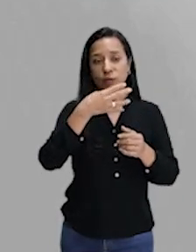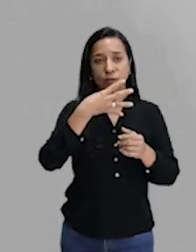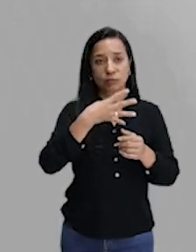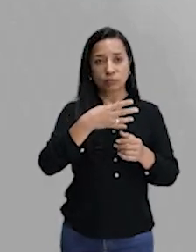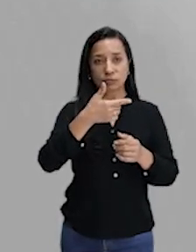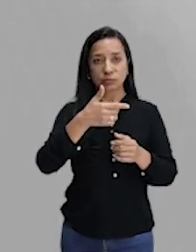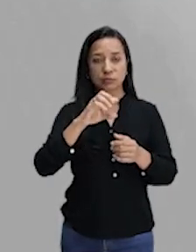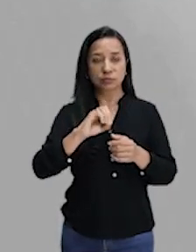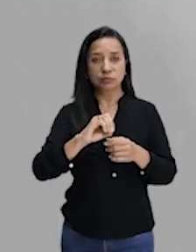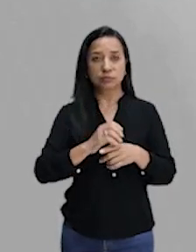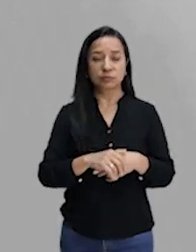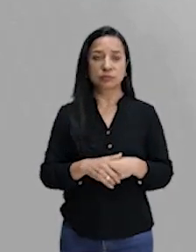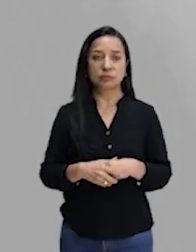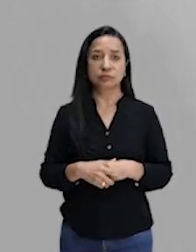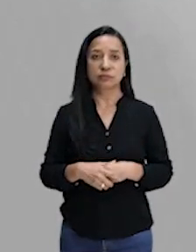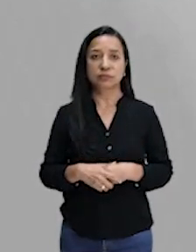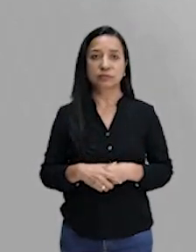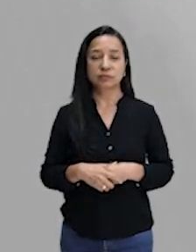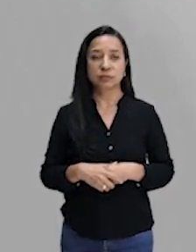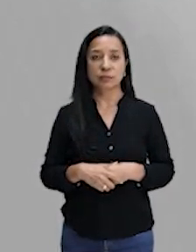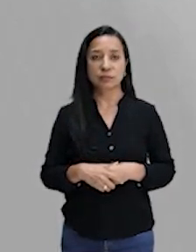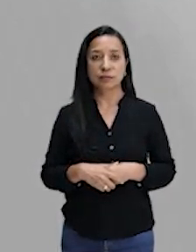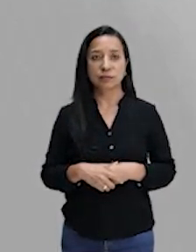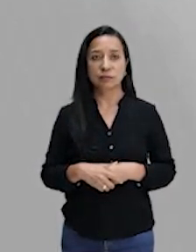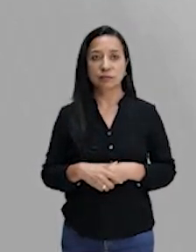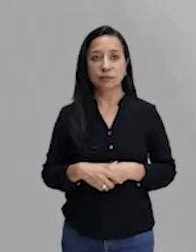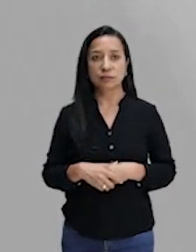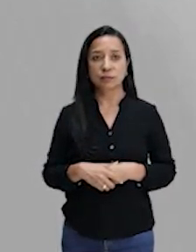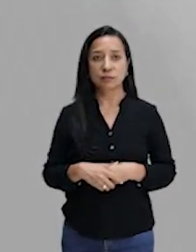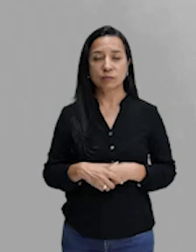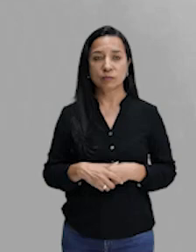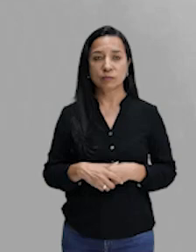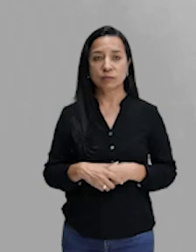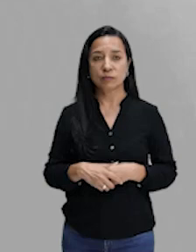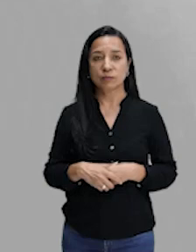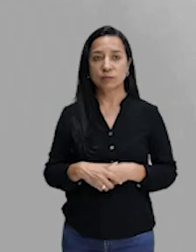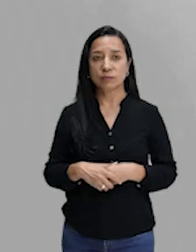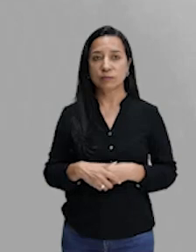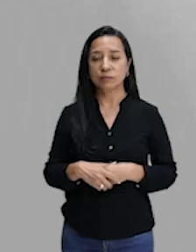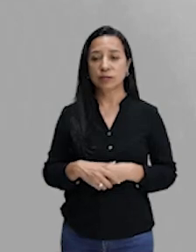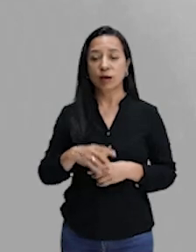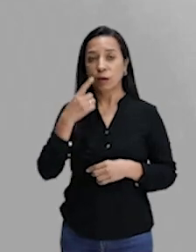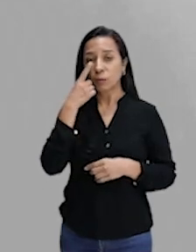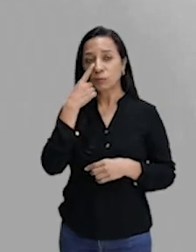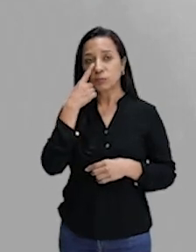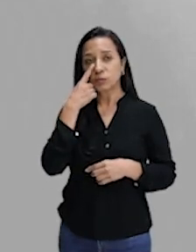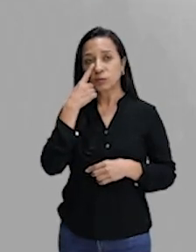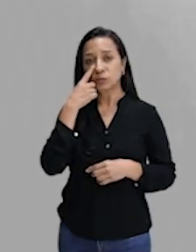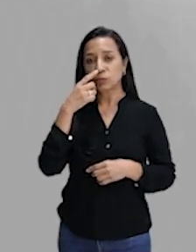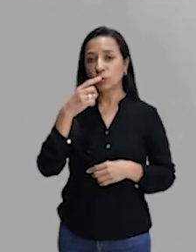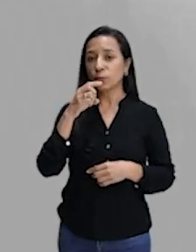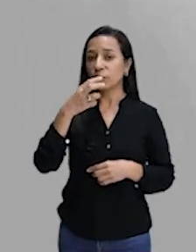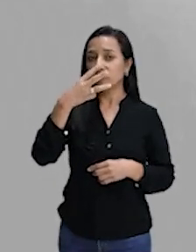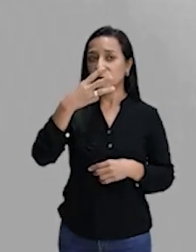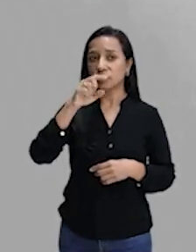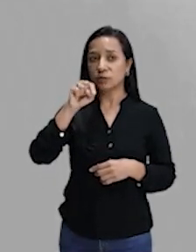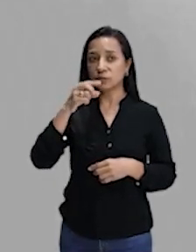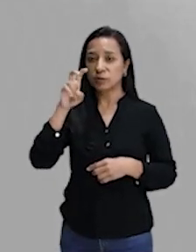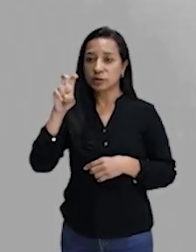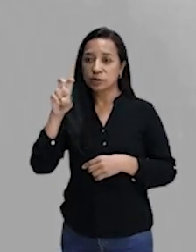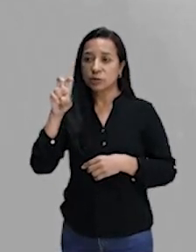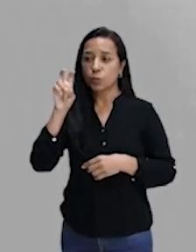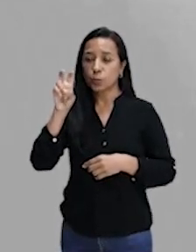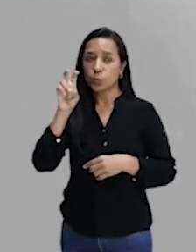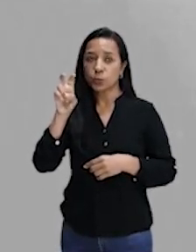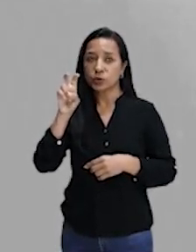esta casa decimal aqui ela vai ter que aparecer né esse número não é o cinco Mas a quantidade vai ter